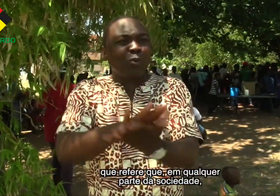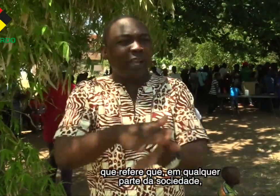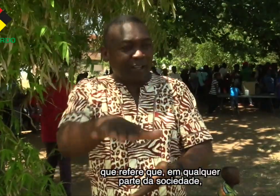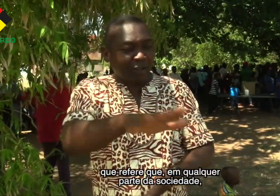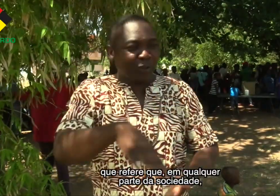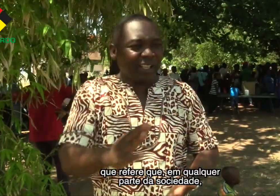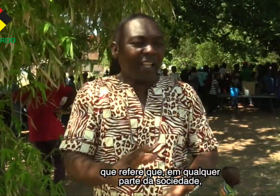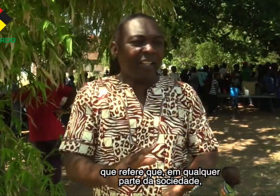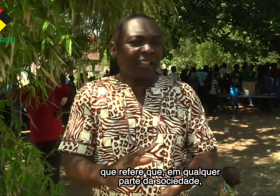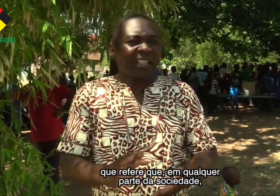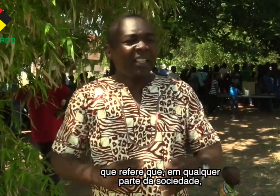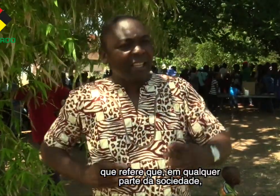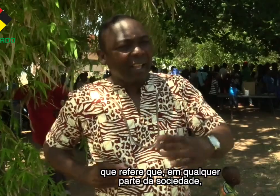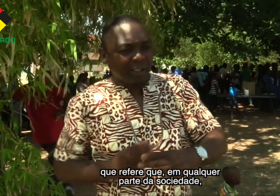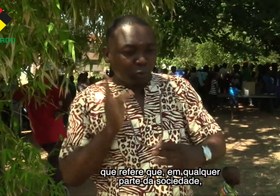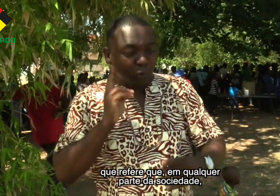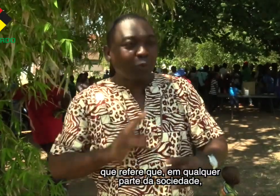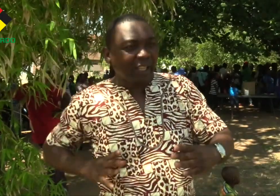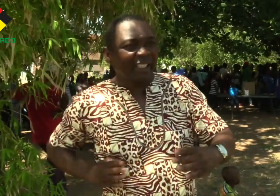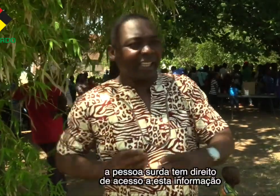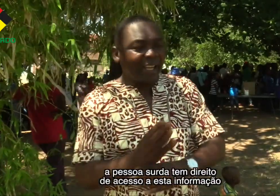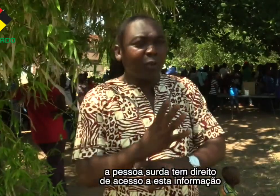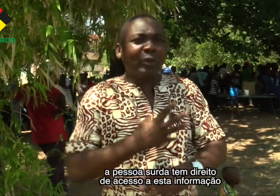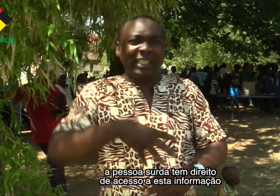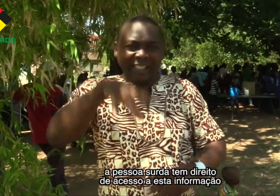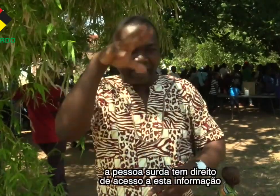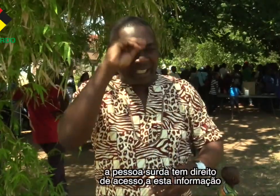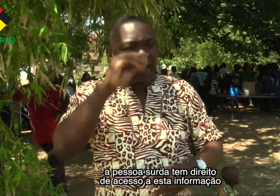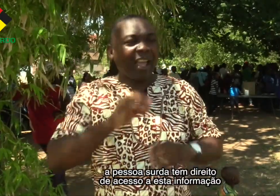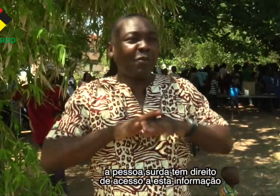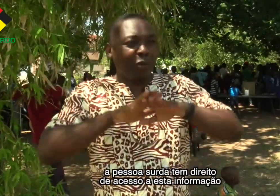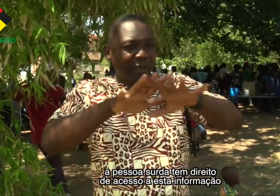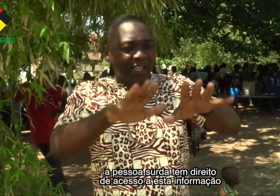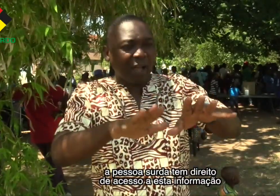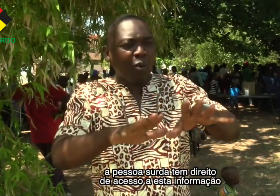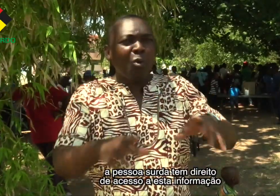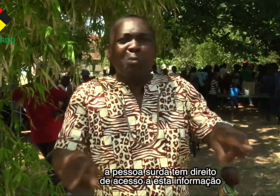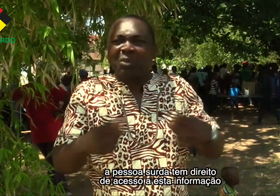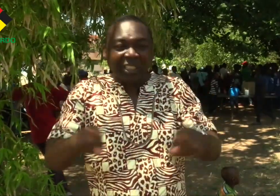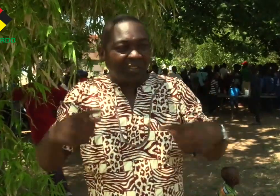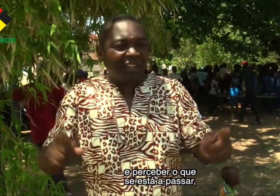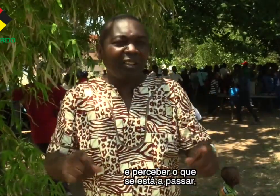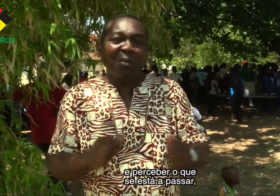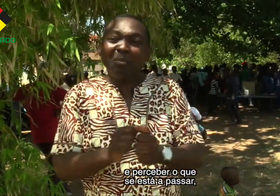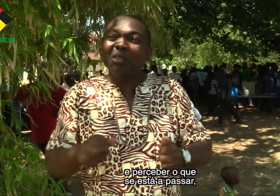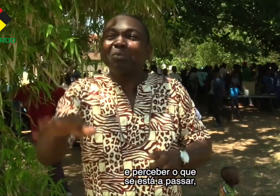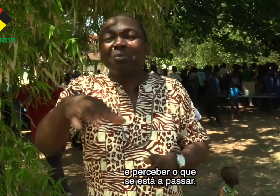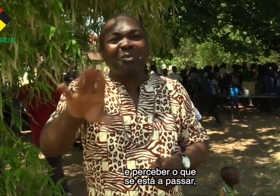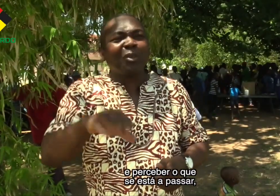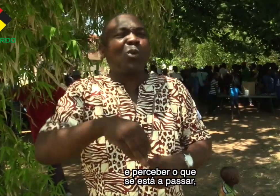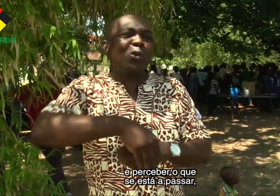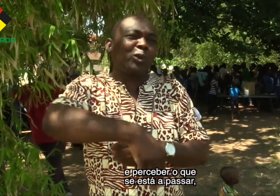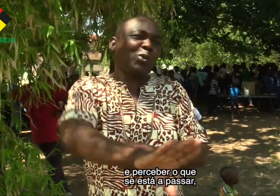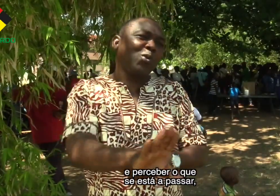em qualquer lugar que for na sociedade a pessoa surda tem o direito de ter esta informação e perceber